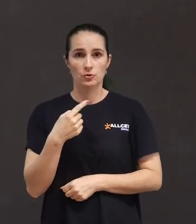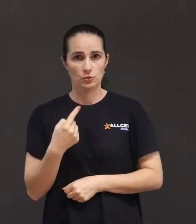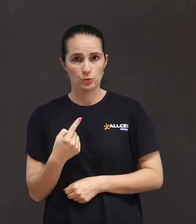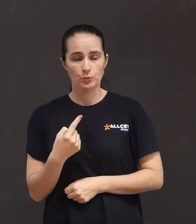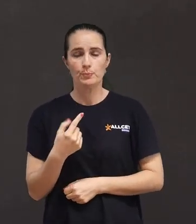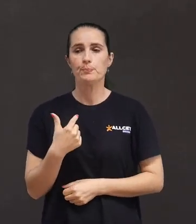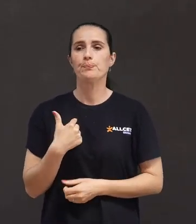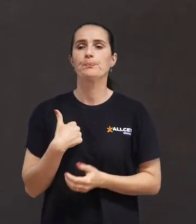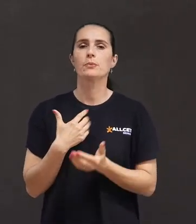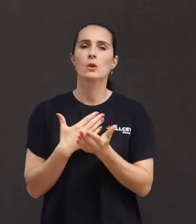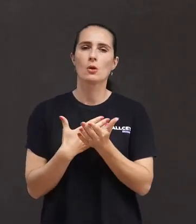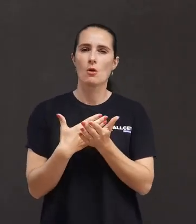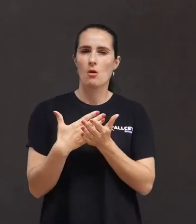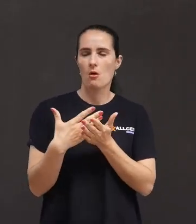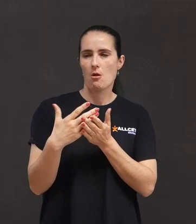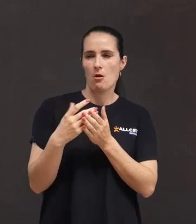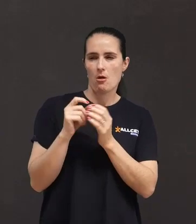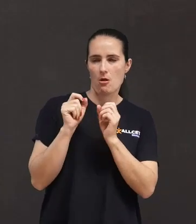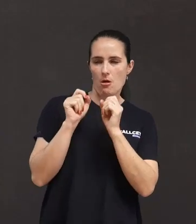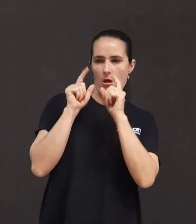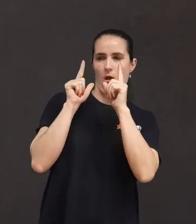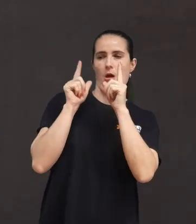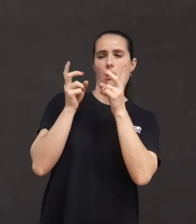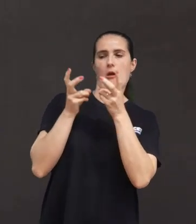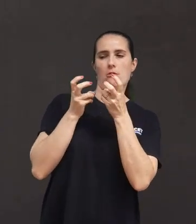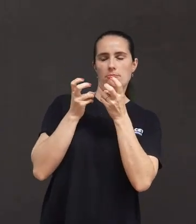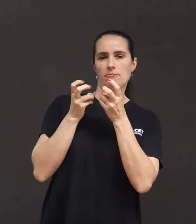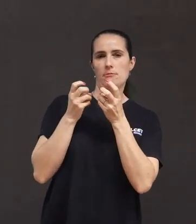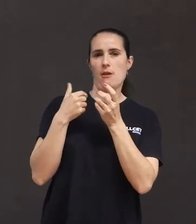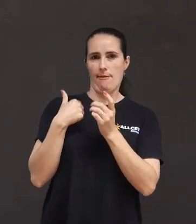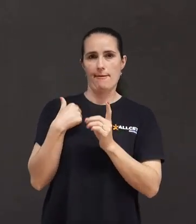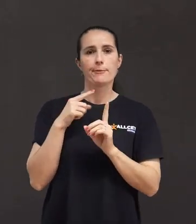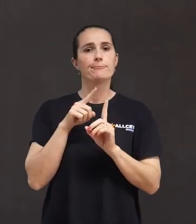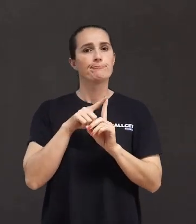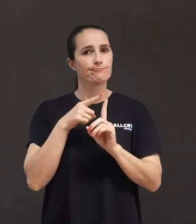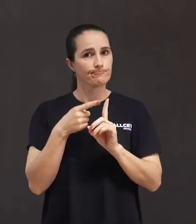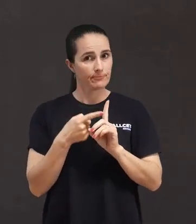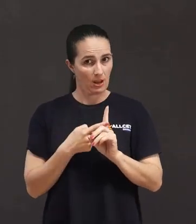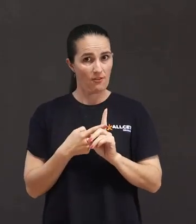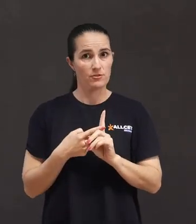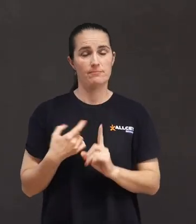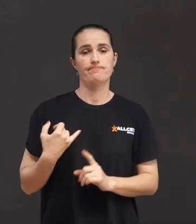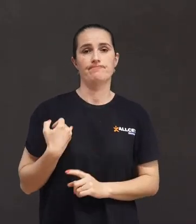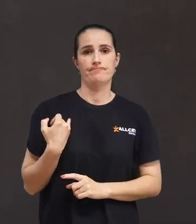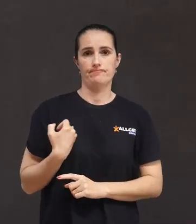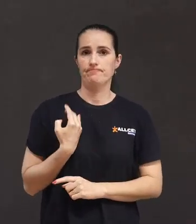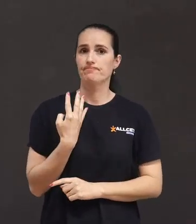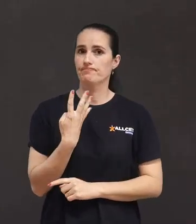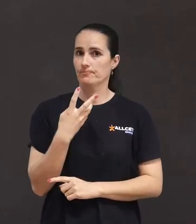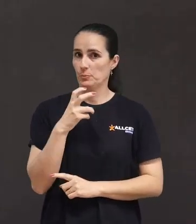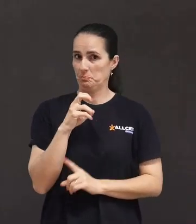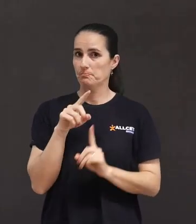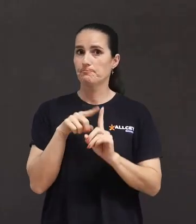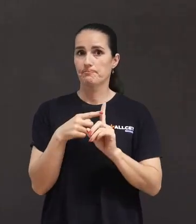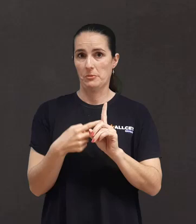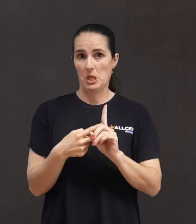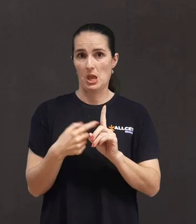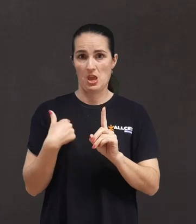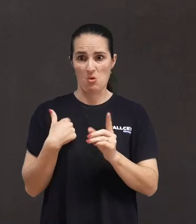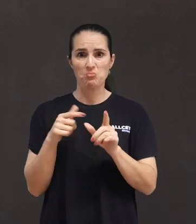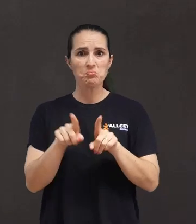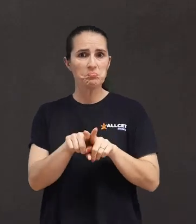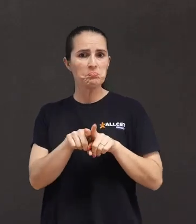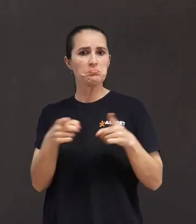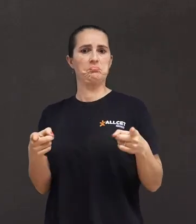eu comecei a acordar. Eu fiquei grávida, né? Aos 45 anos, me separei e a